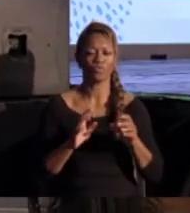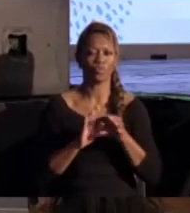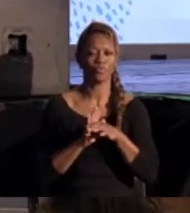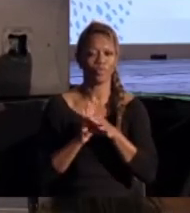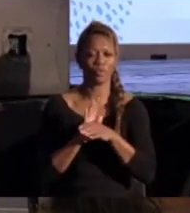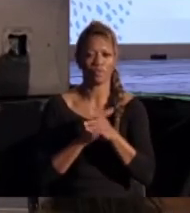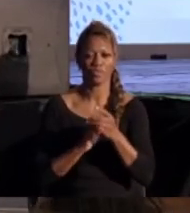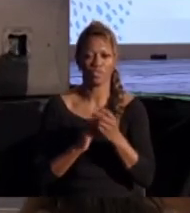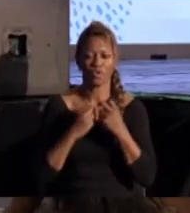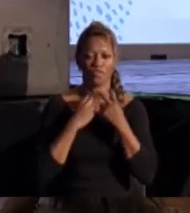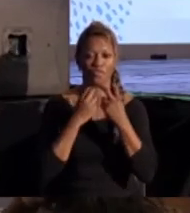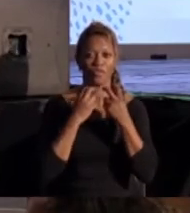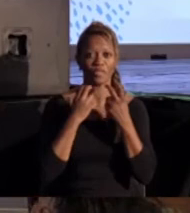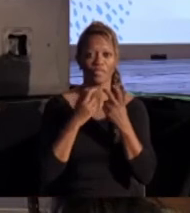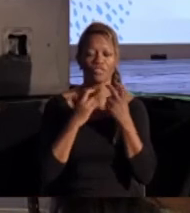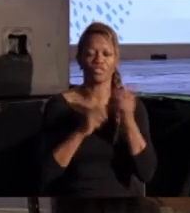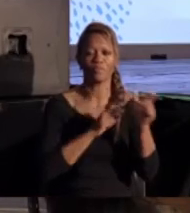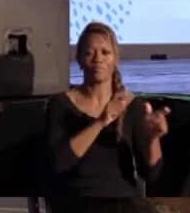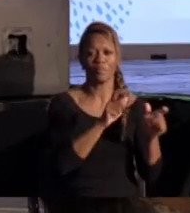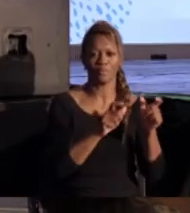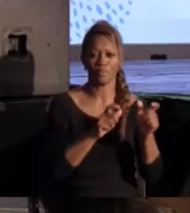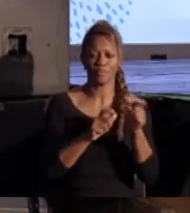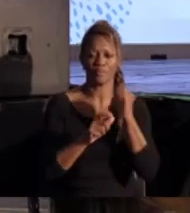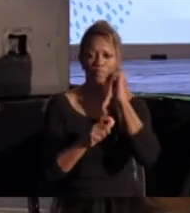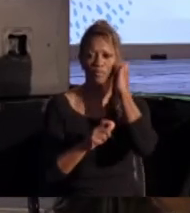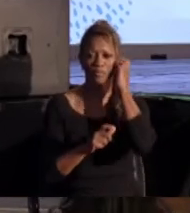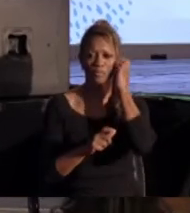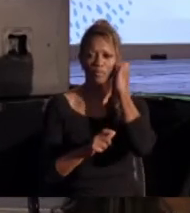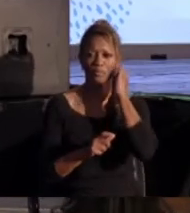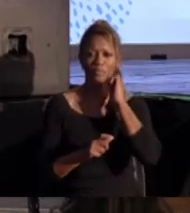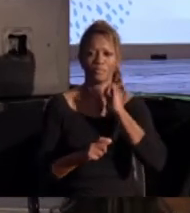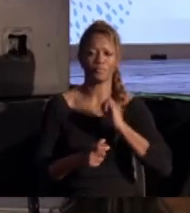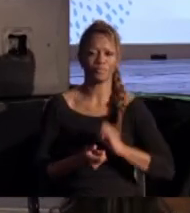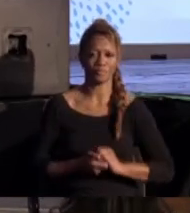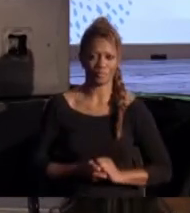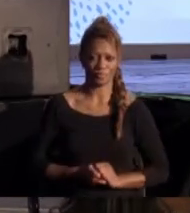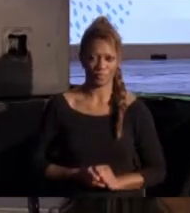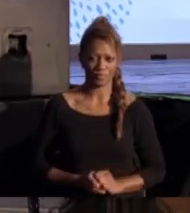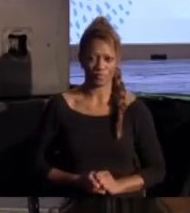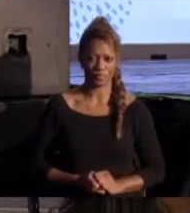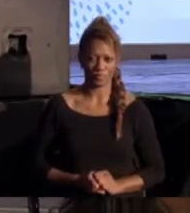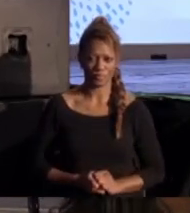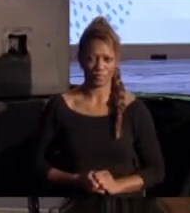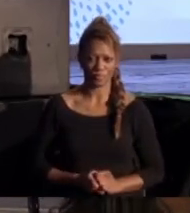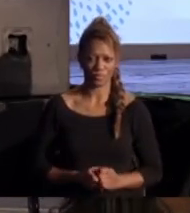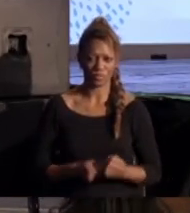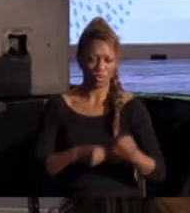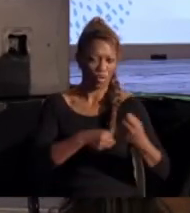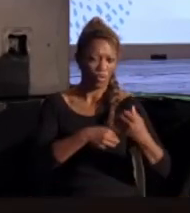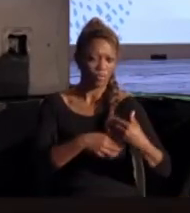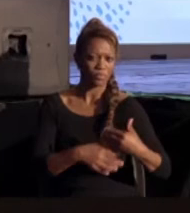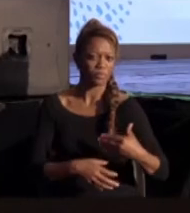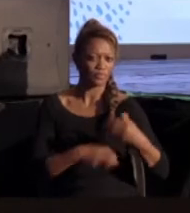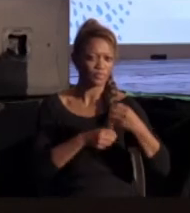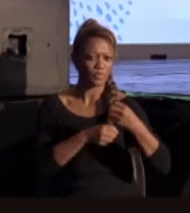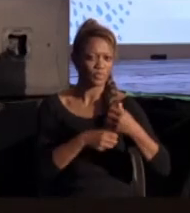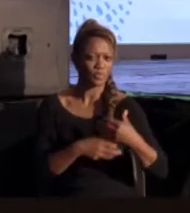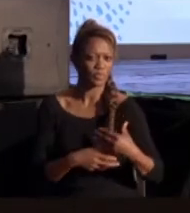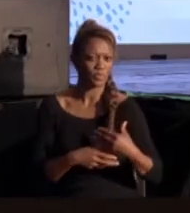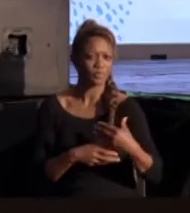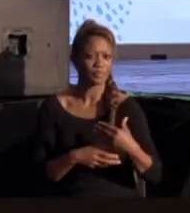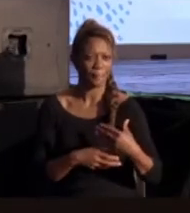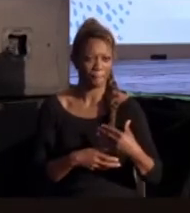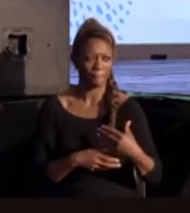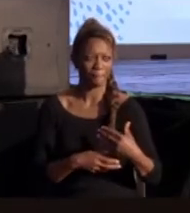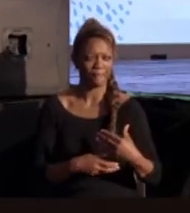de bucalidade que o professor Botazzo discorre e descreveu e escreveu, e que nos norteia